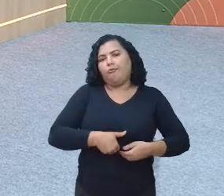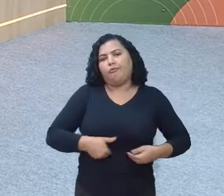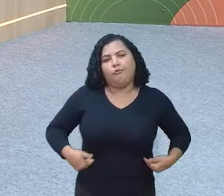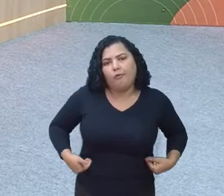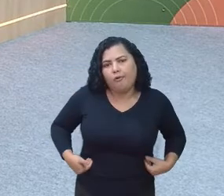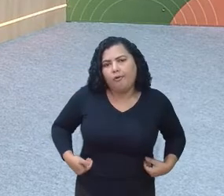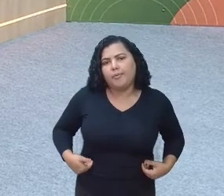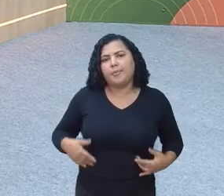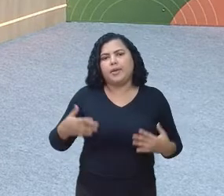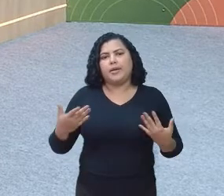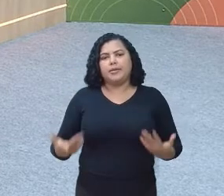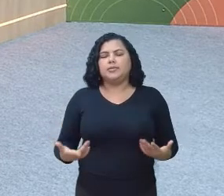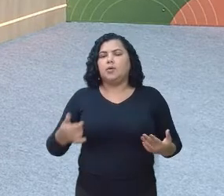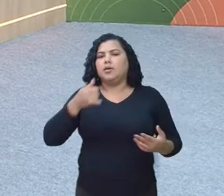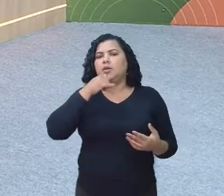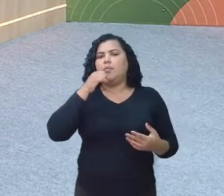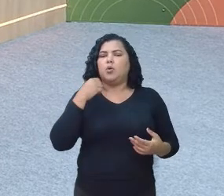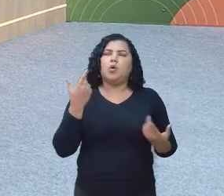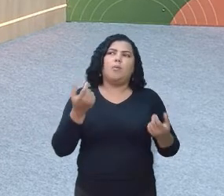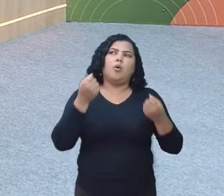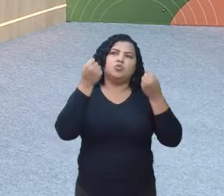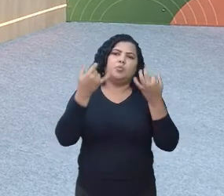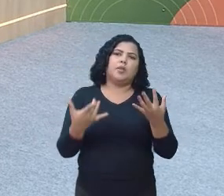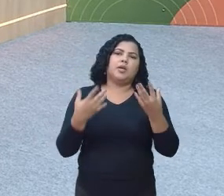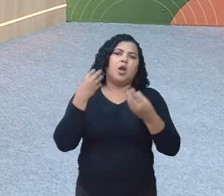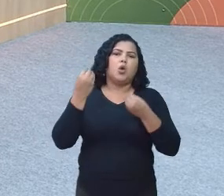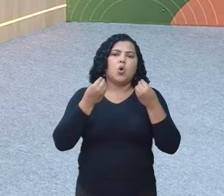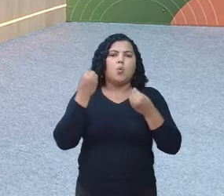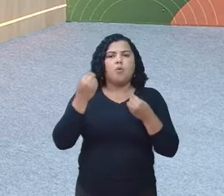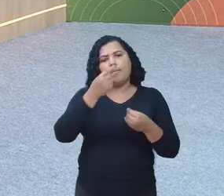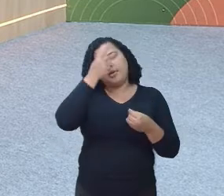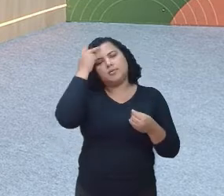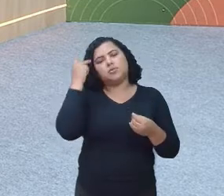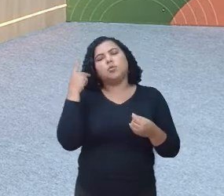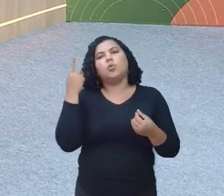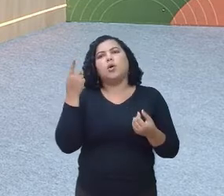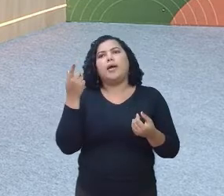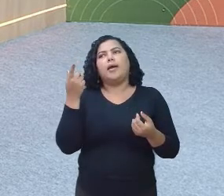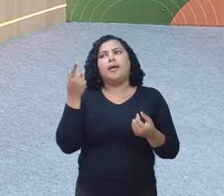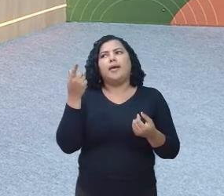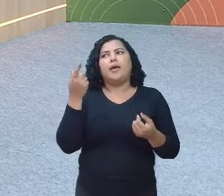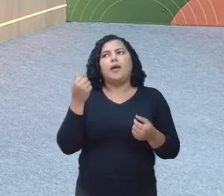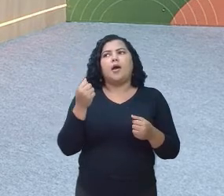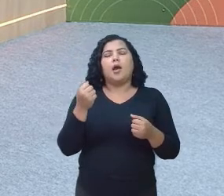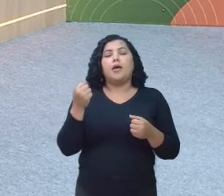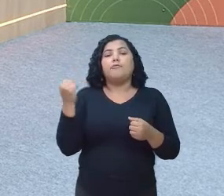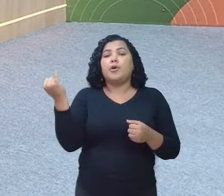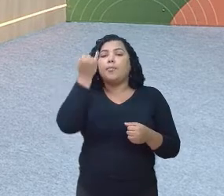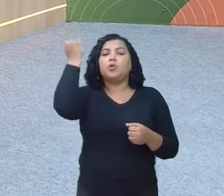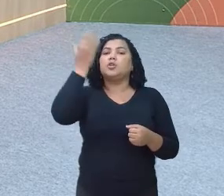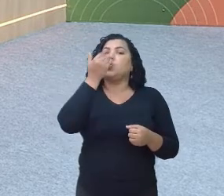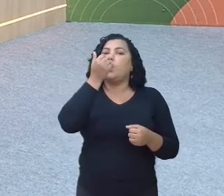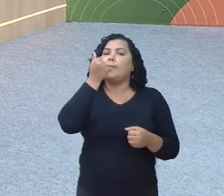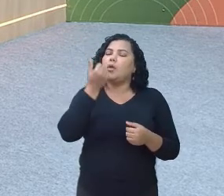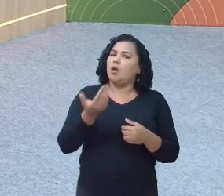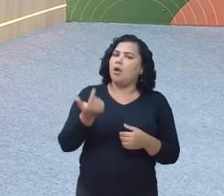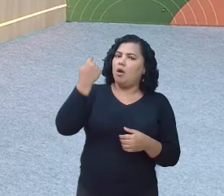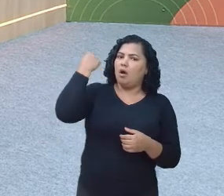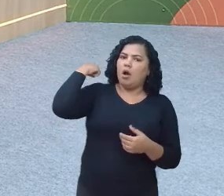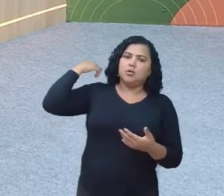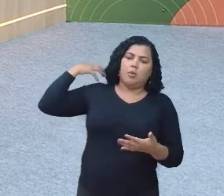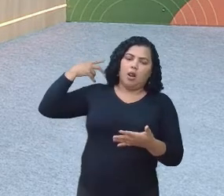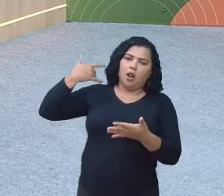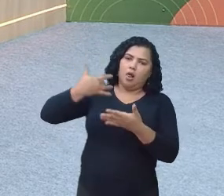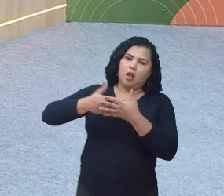sobre em como as pessoas... o alimento foi importante desde o começo da humanidade, como ele vem se modificando,